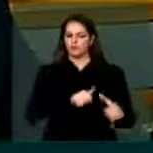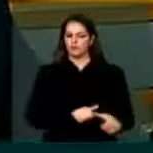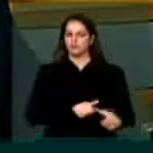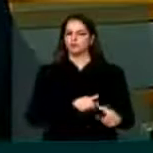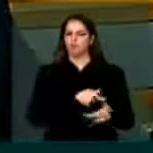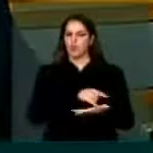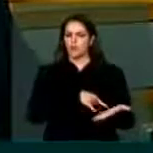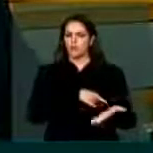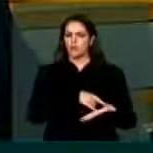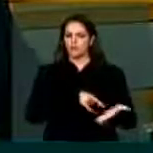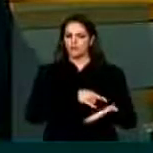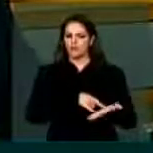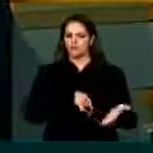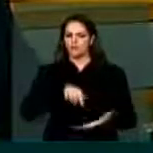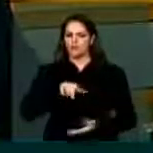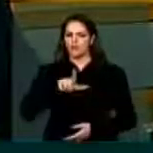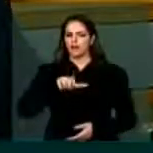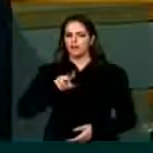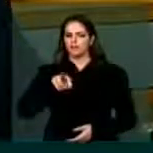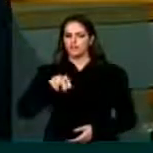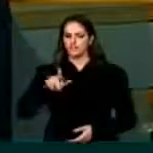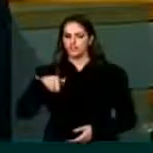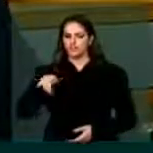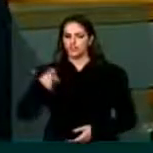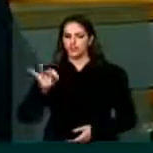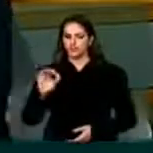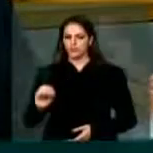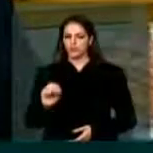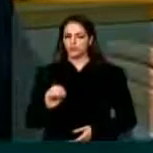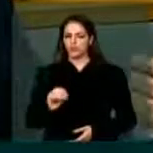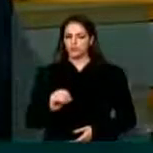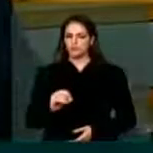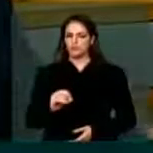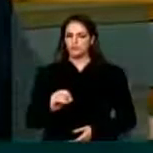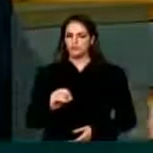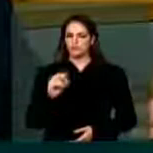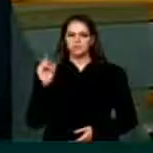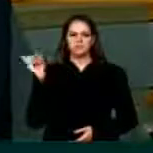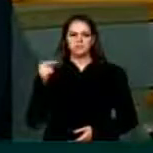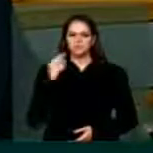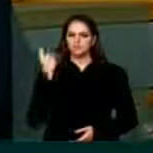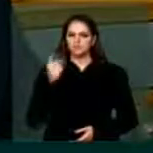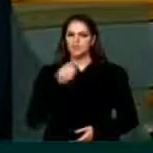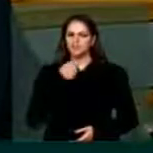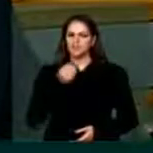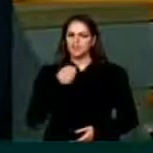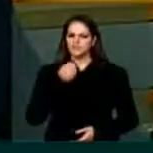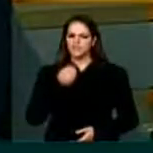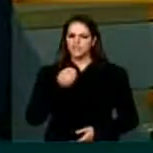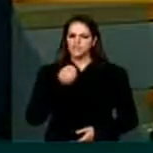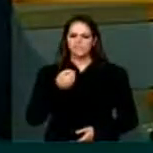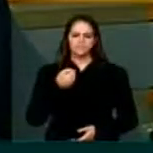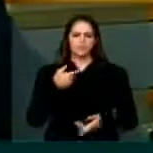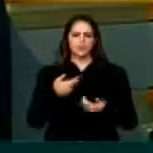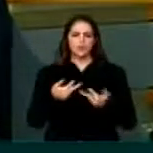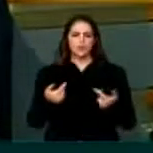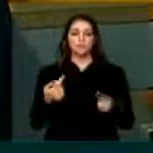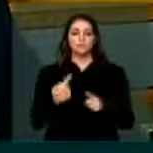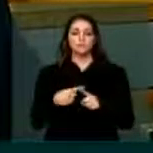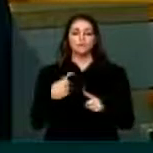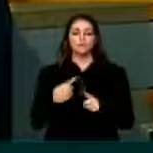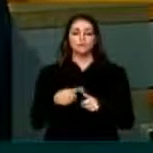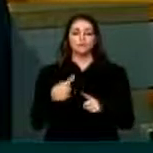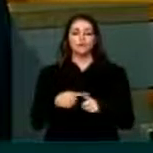da documentação da Operação Lava Jato. Nós estamos assistindo muitas pessoas dando entrevistas, falando, principalmente por fruto de uma